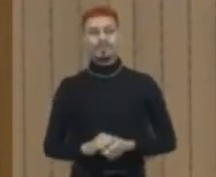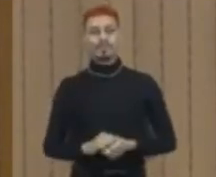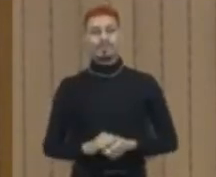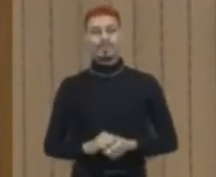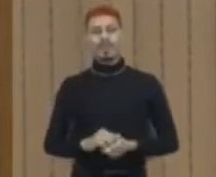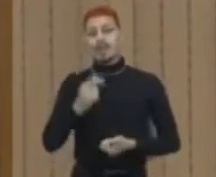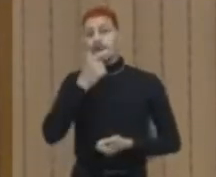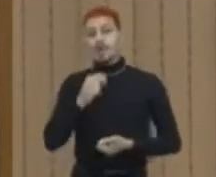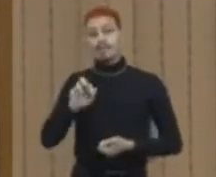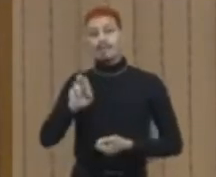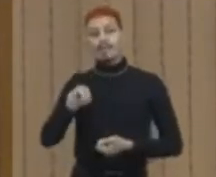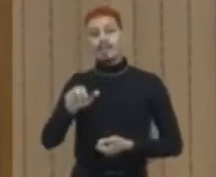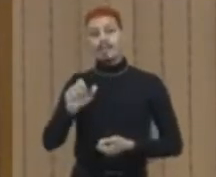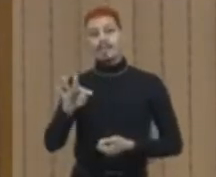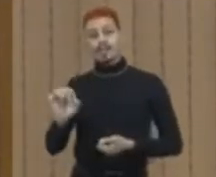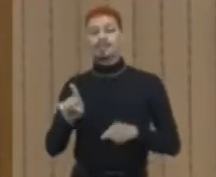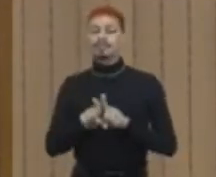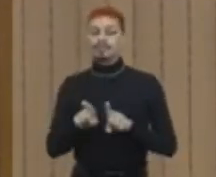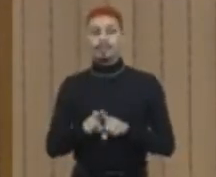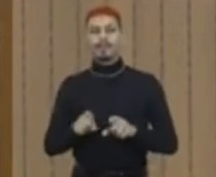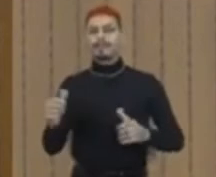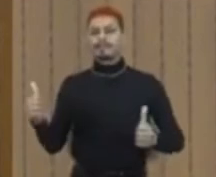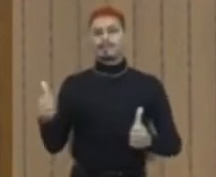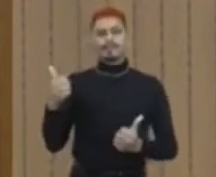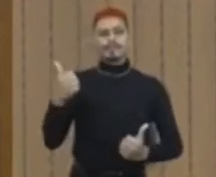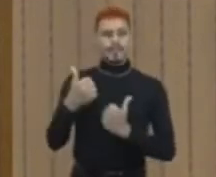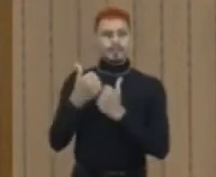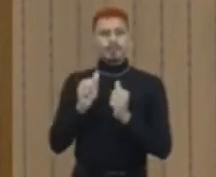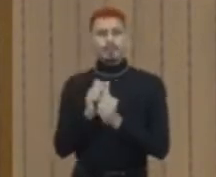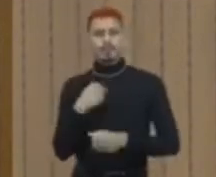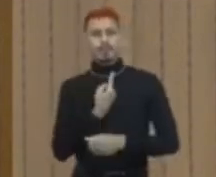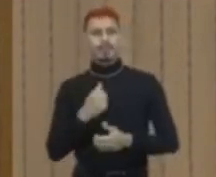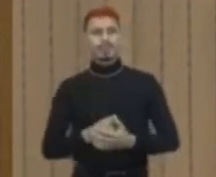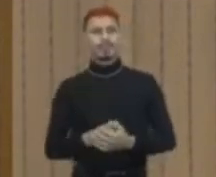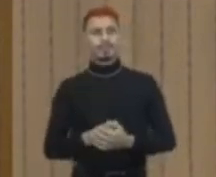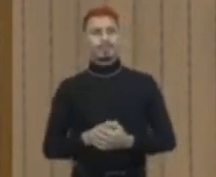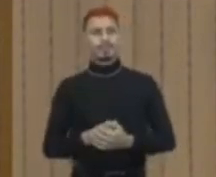O Renato também, que foi um grande parceiro, né, da administração, Nobu,